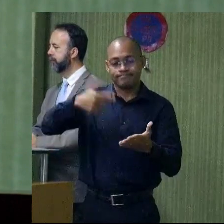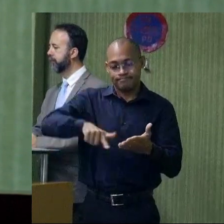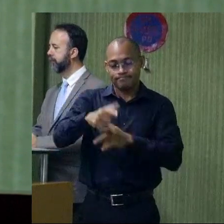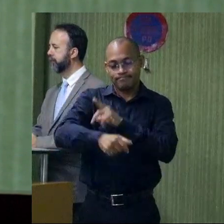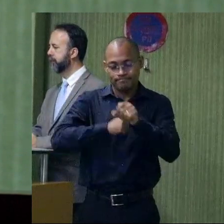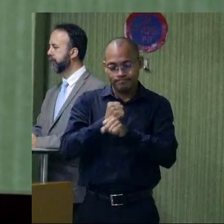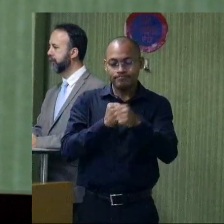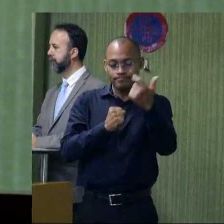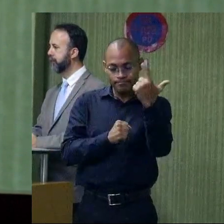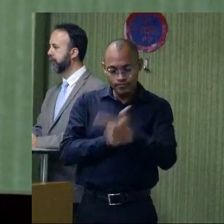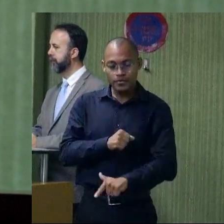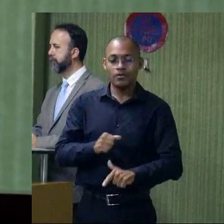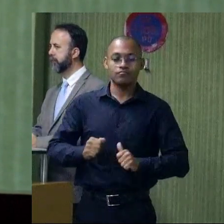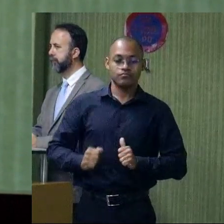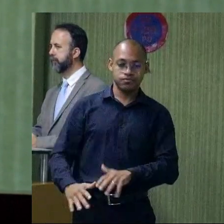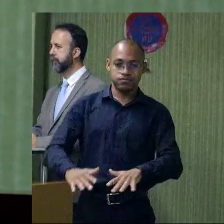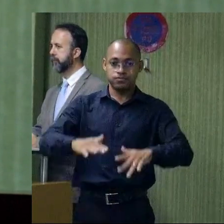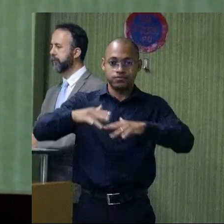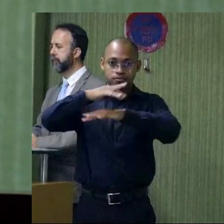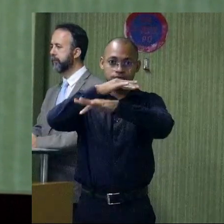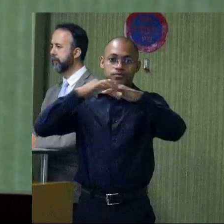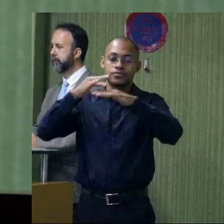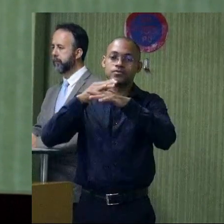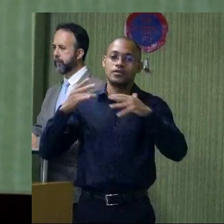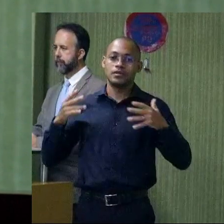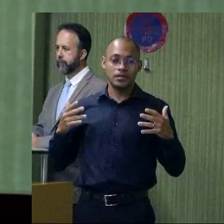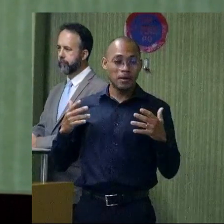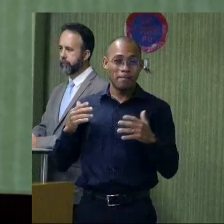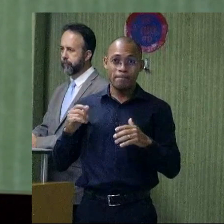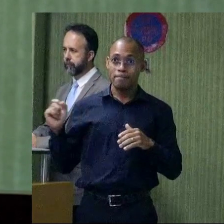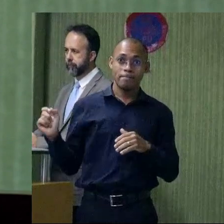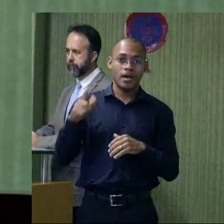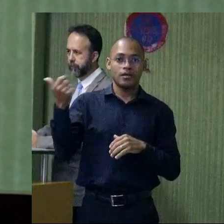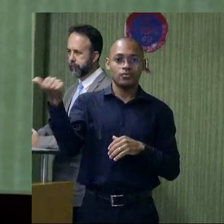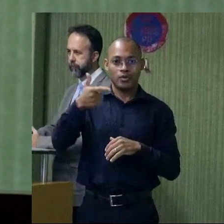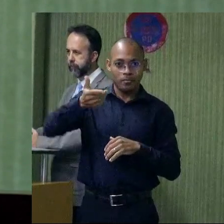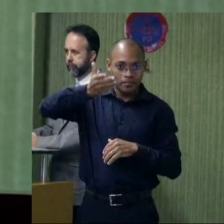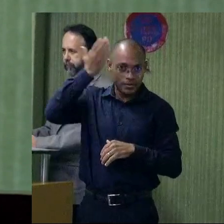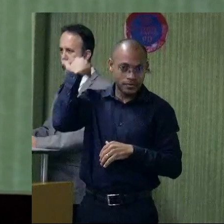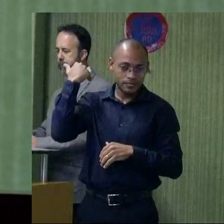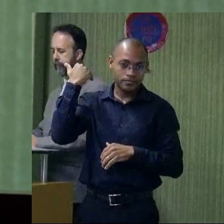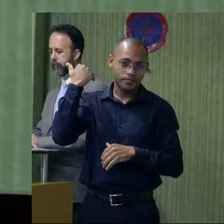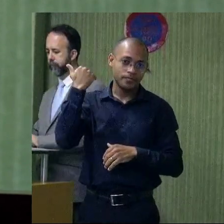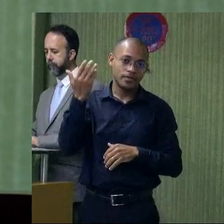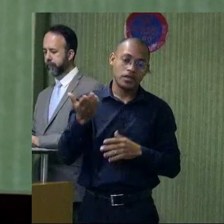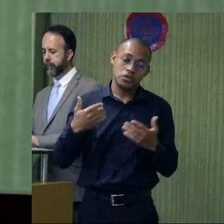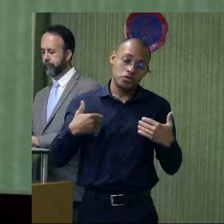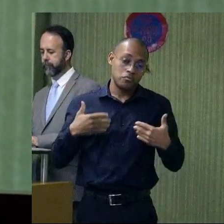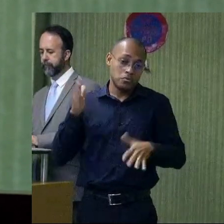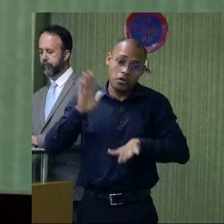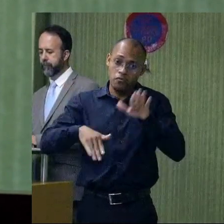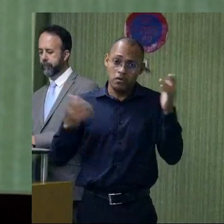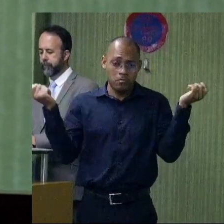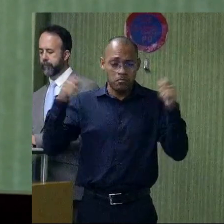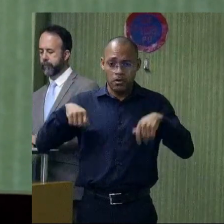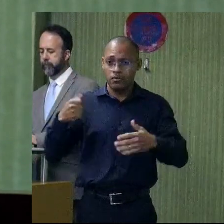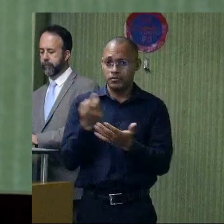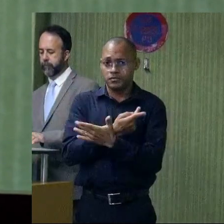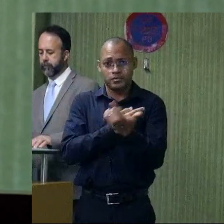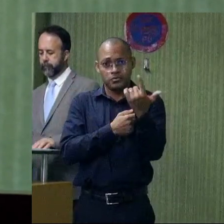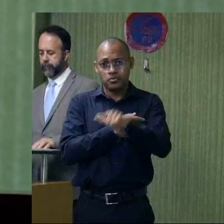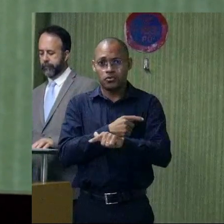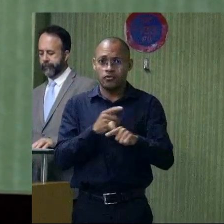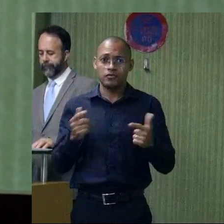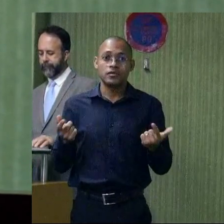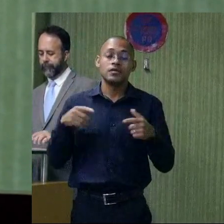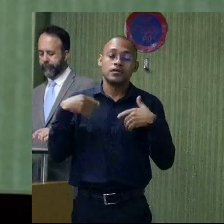repetiu né então a chance de acontecer em algum outro momento não se sabe quando né Não pode ser descartada